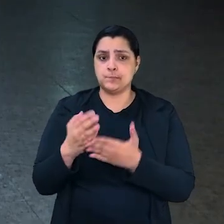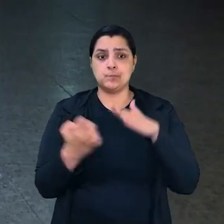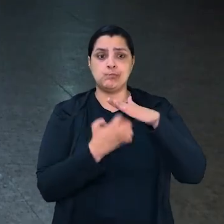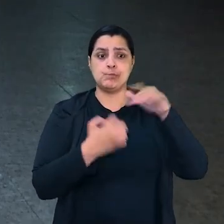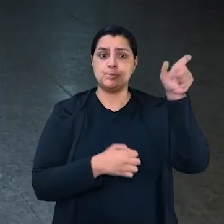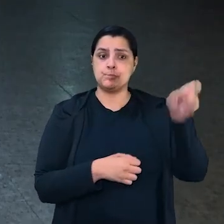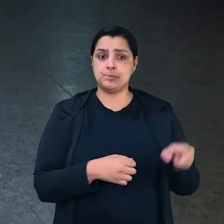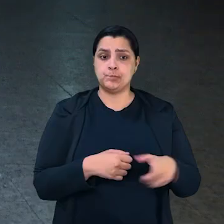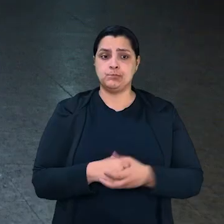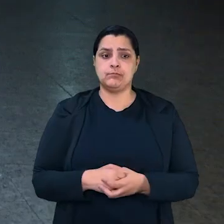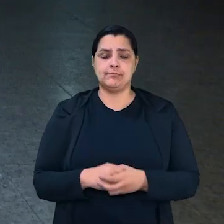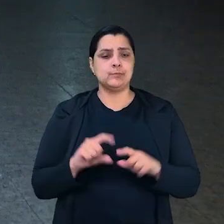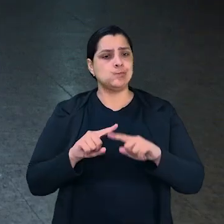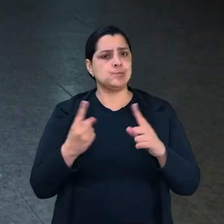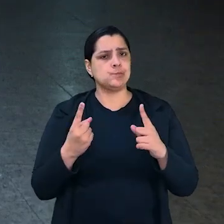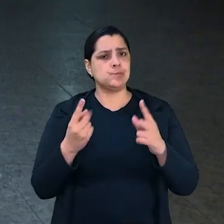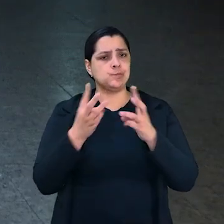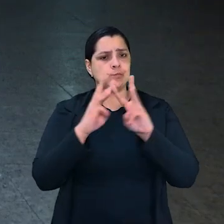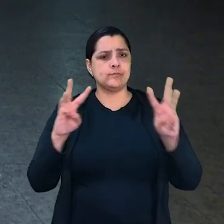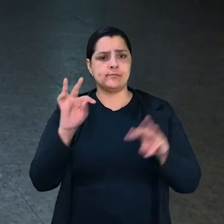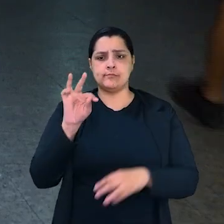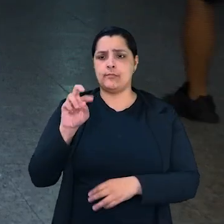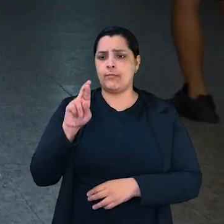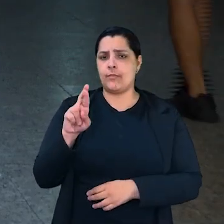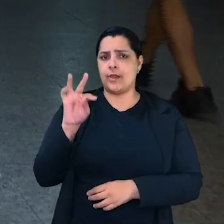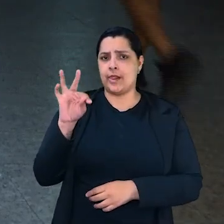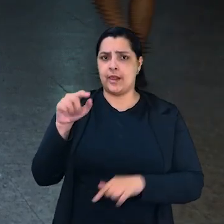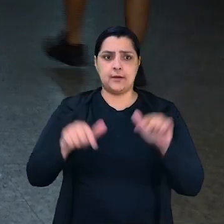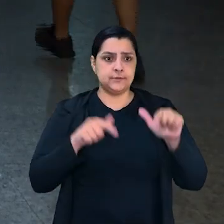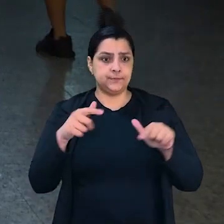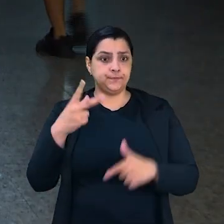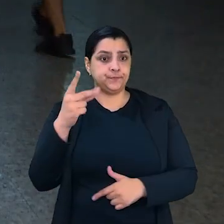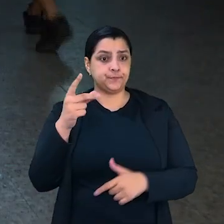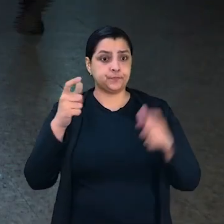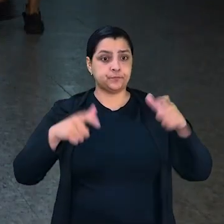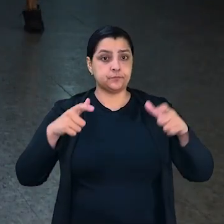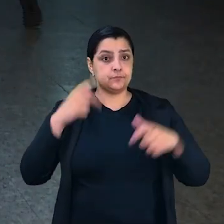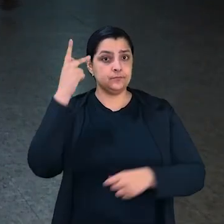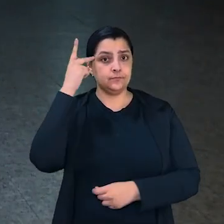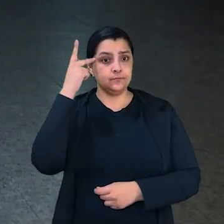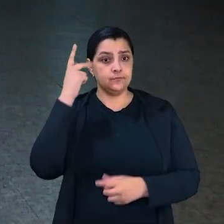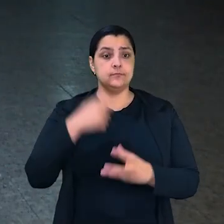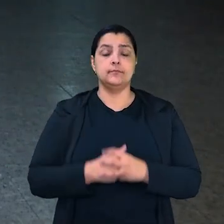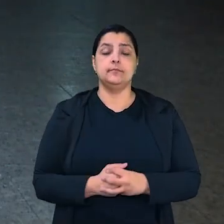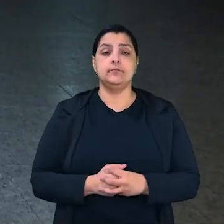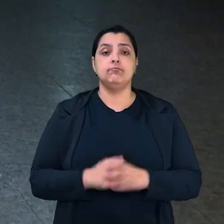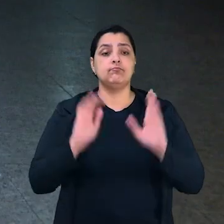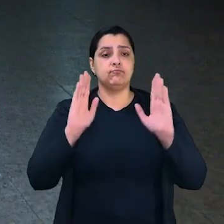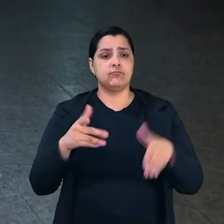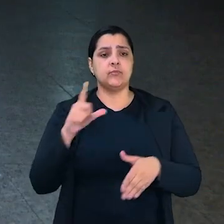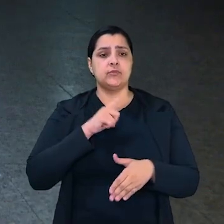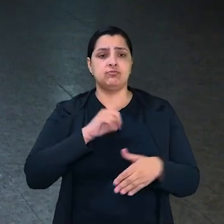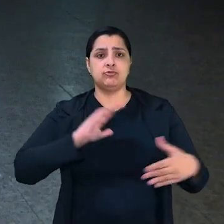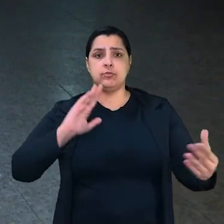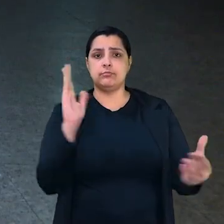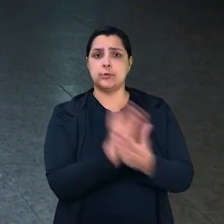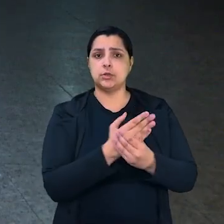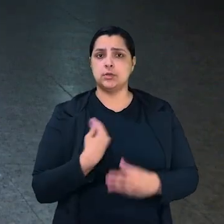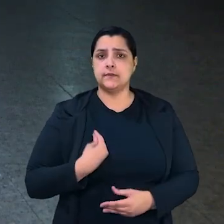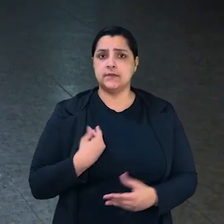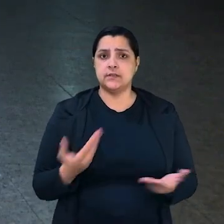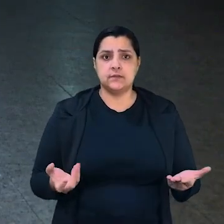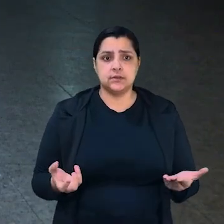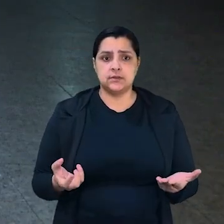verbas devidas pela empresa. Mas no site do Tribunal Regional do Trabalho da 2ª Região em São Paulo, já havia uma